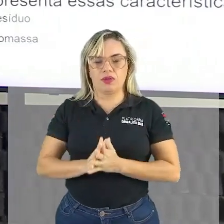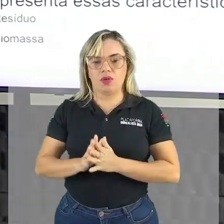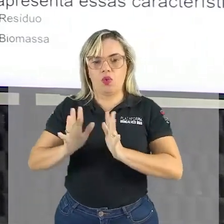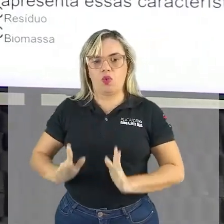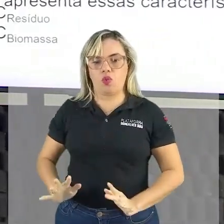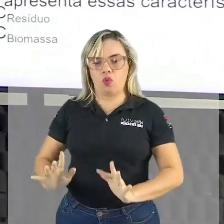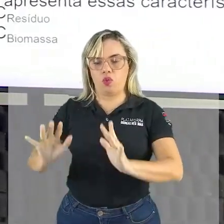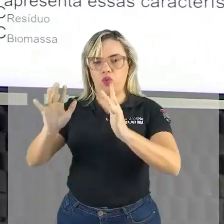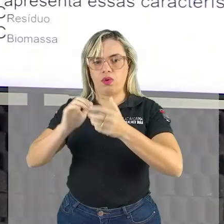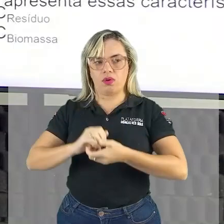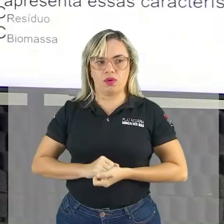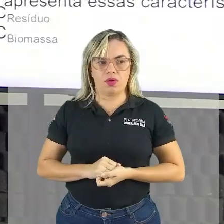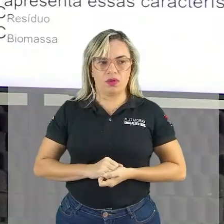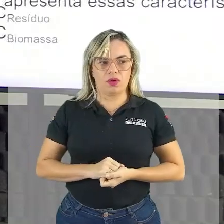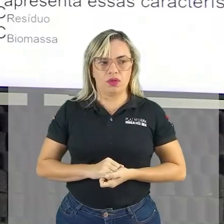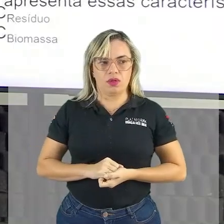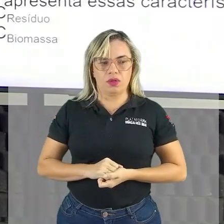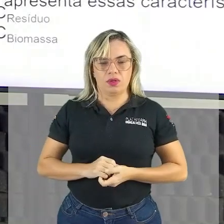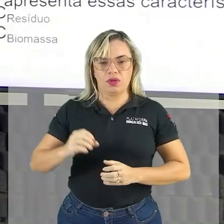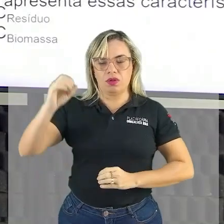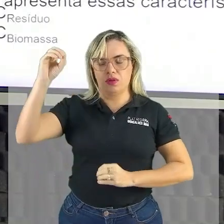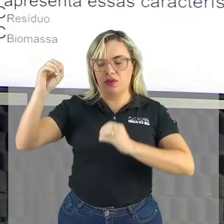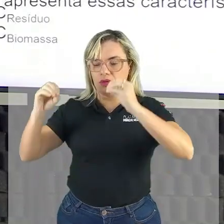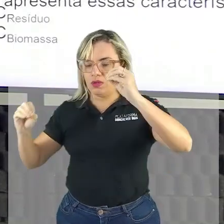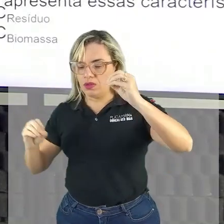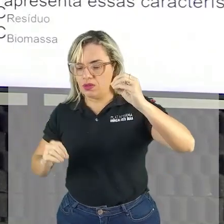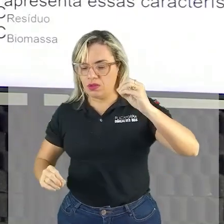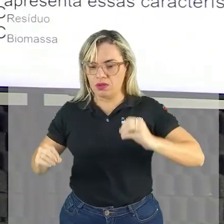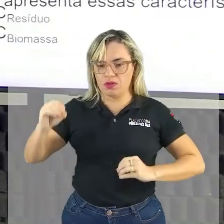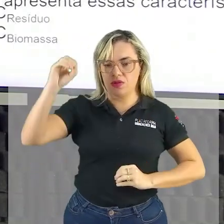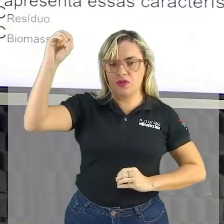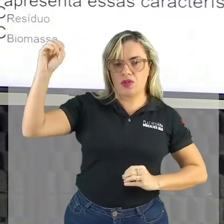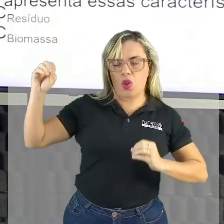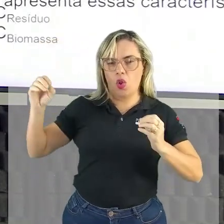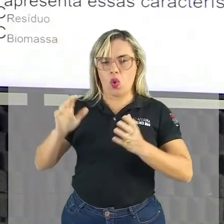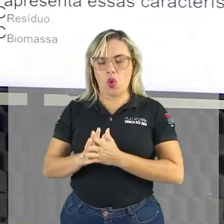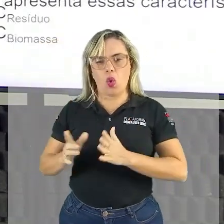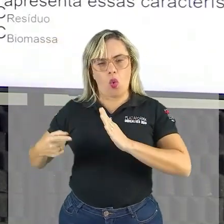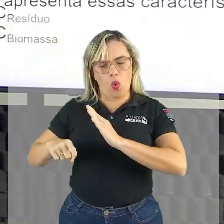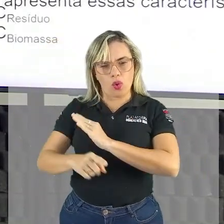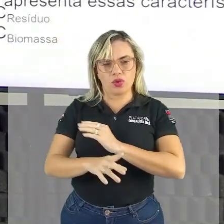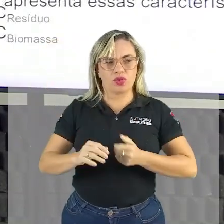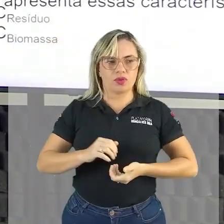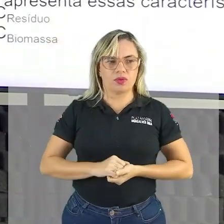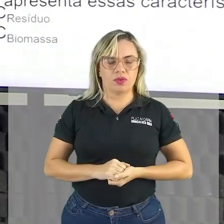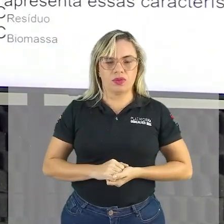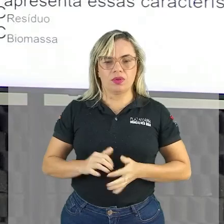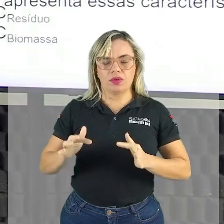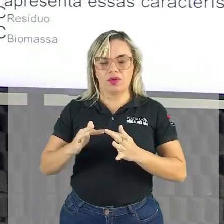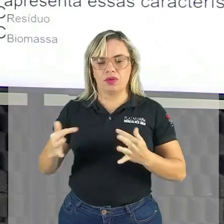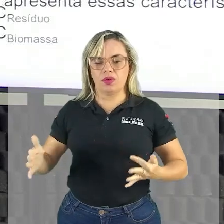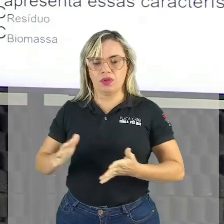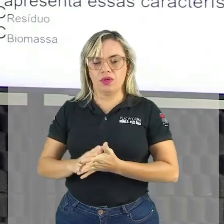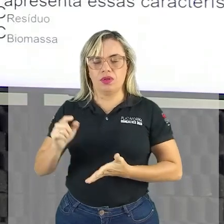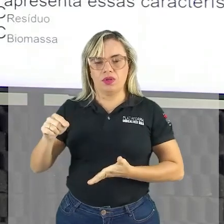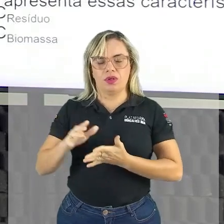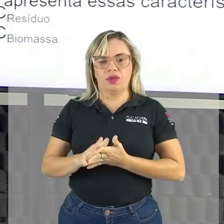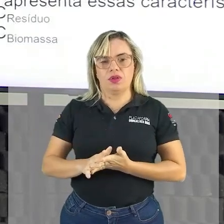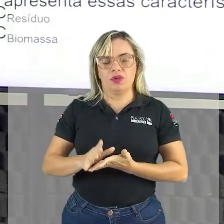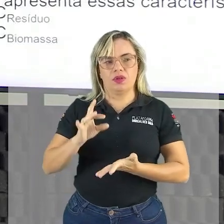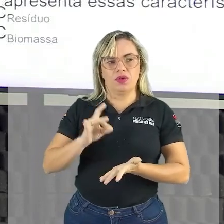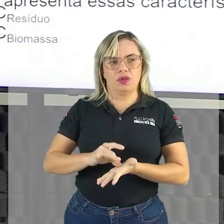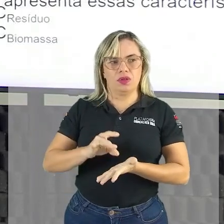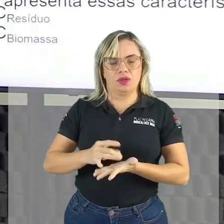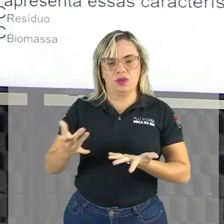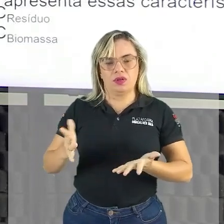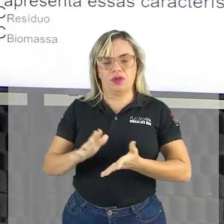E tem moléculas que você simplesmente na verdade, tem estado